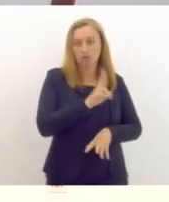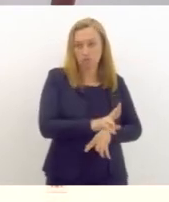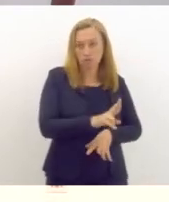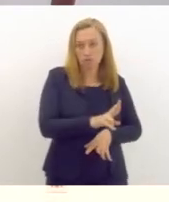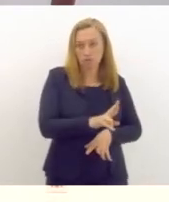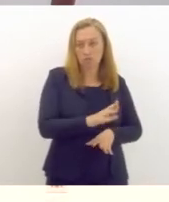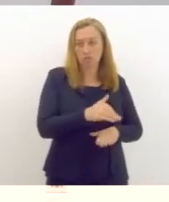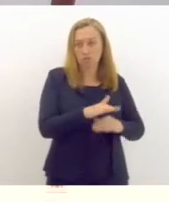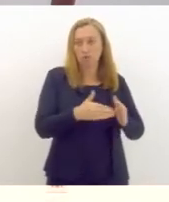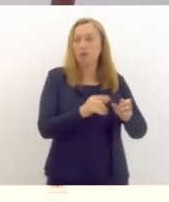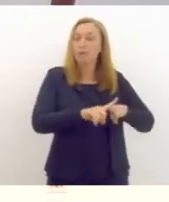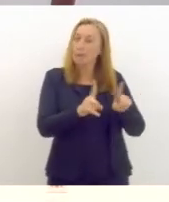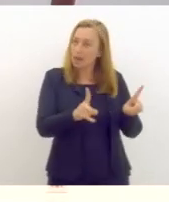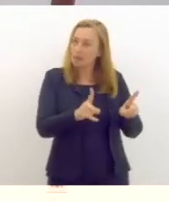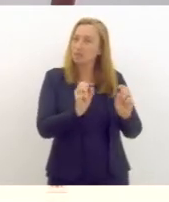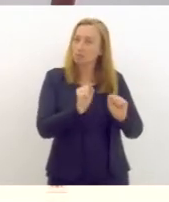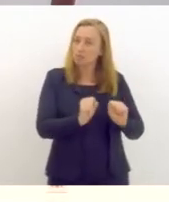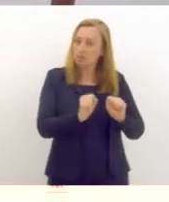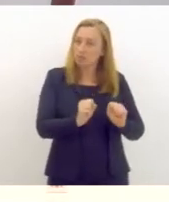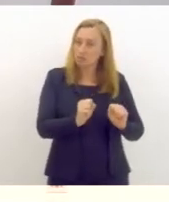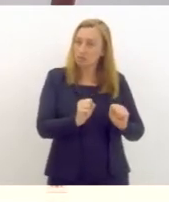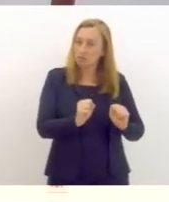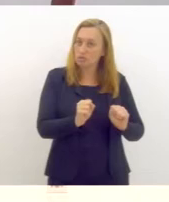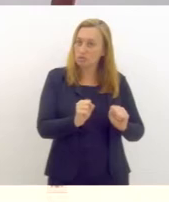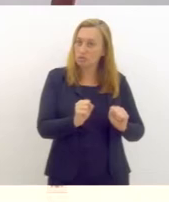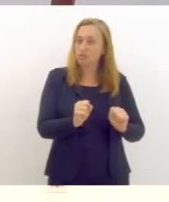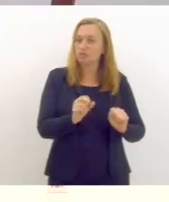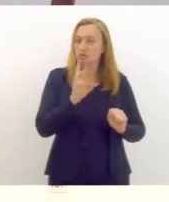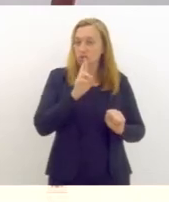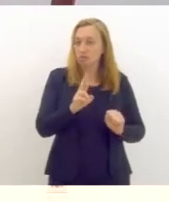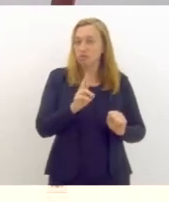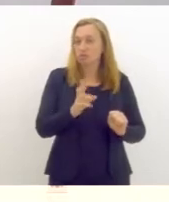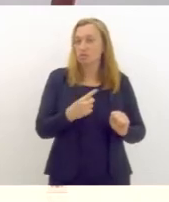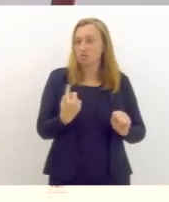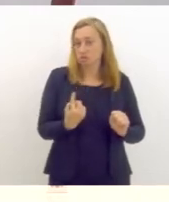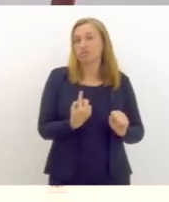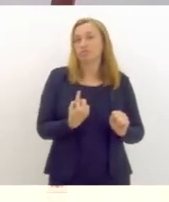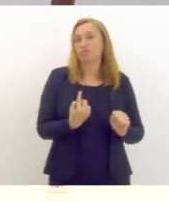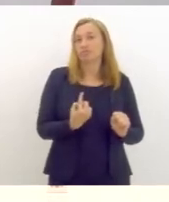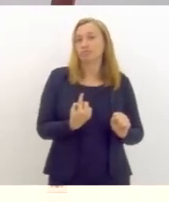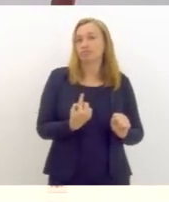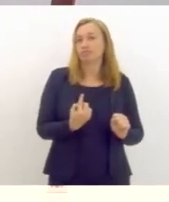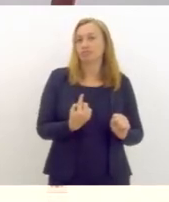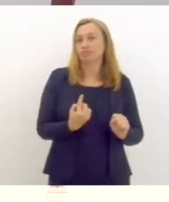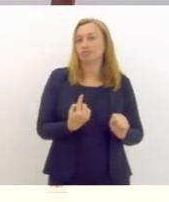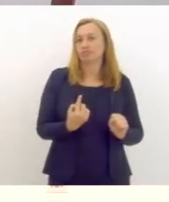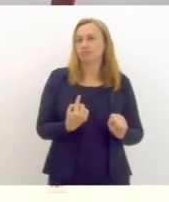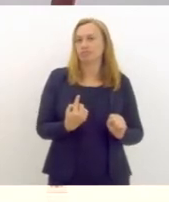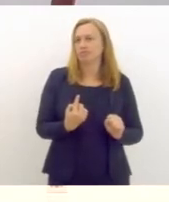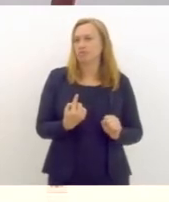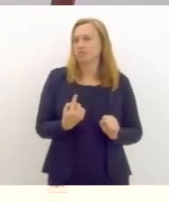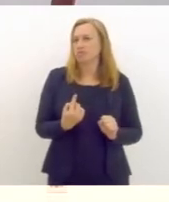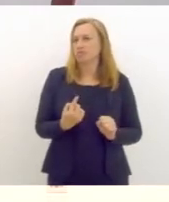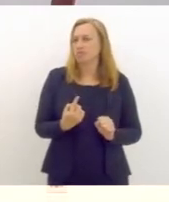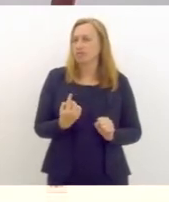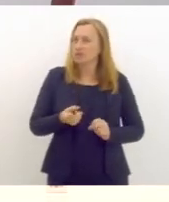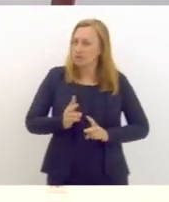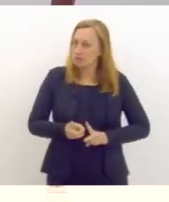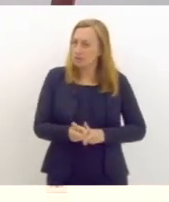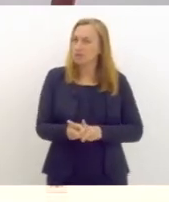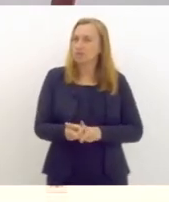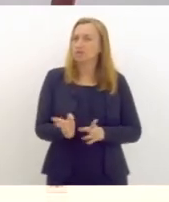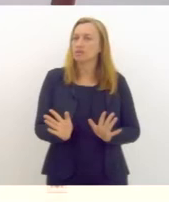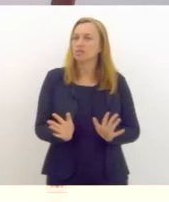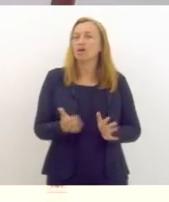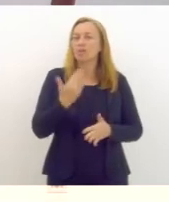Mas eu posso responder por nós aqui não teve um passo atrás e não terá um passo atrás então